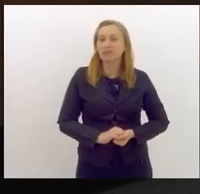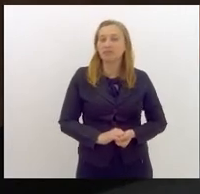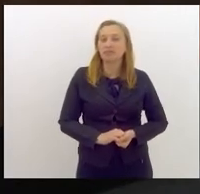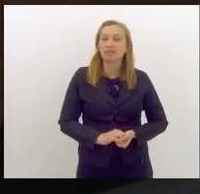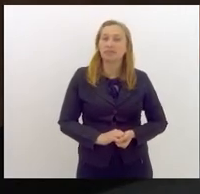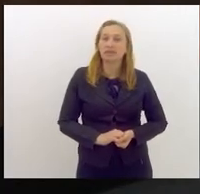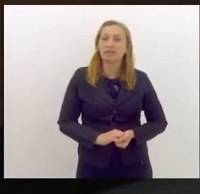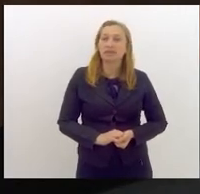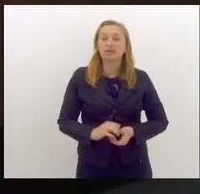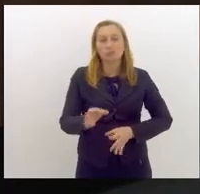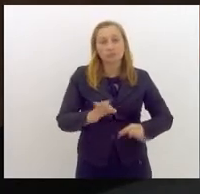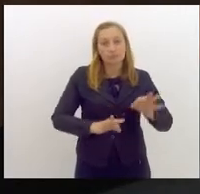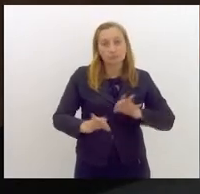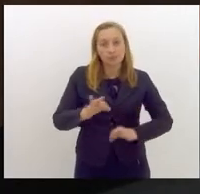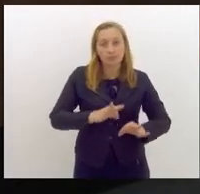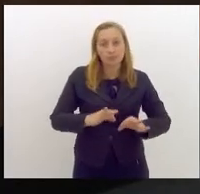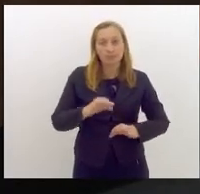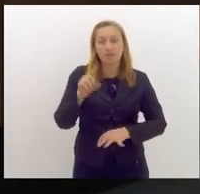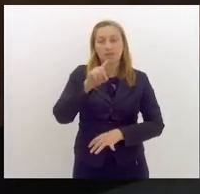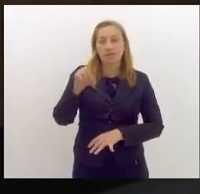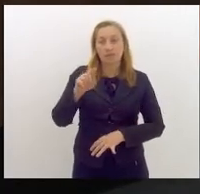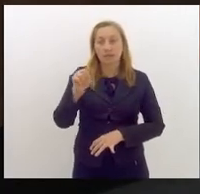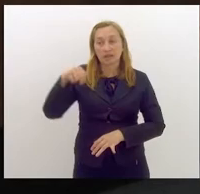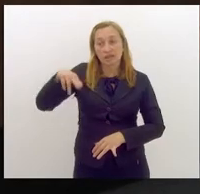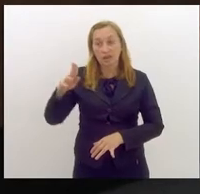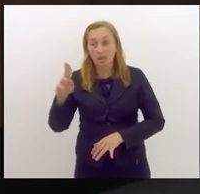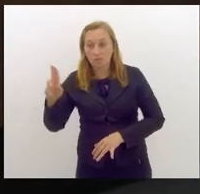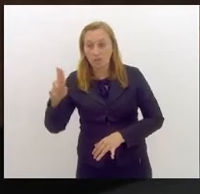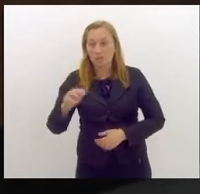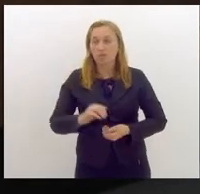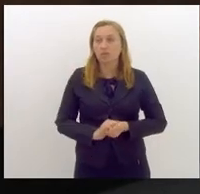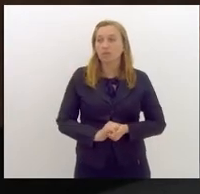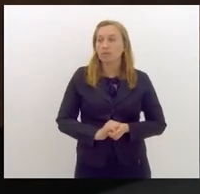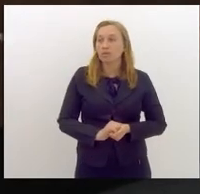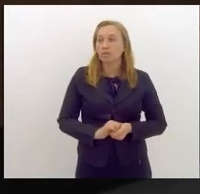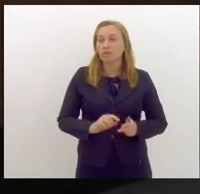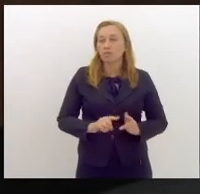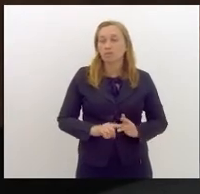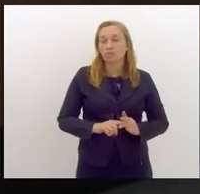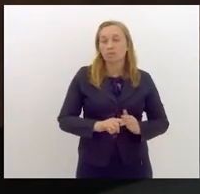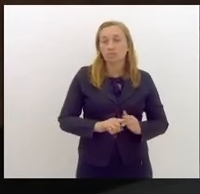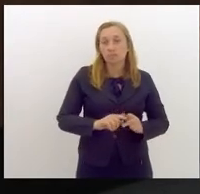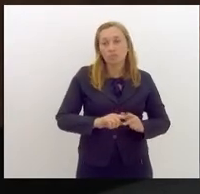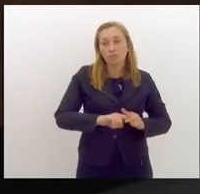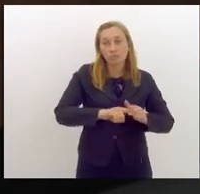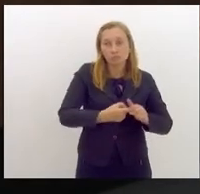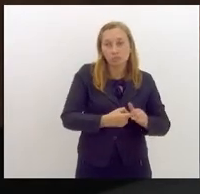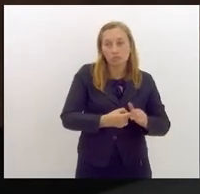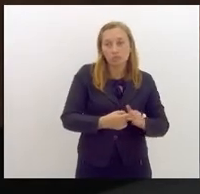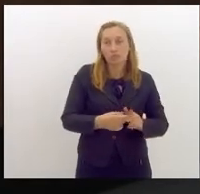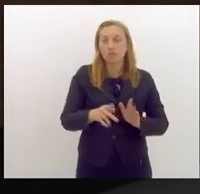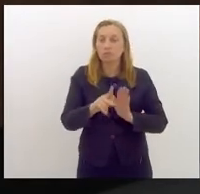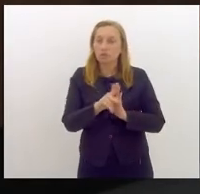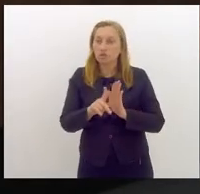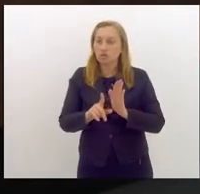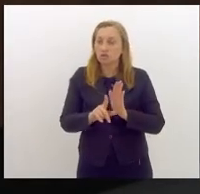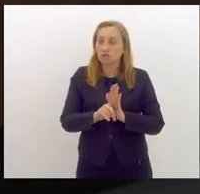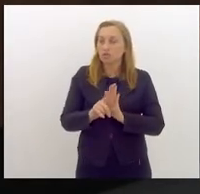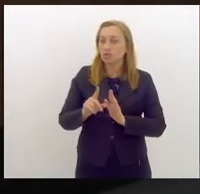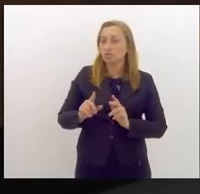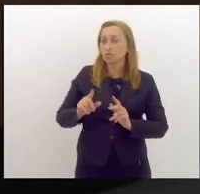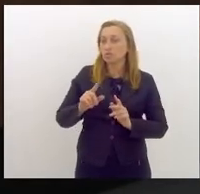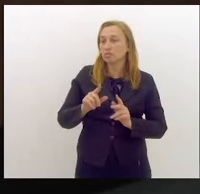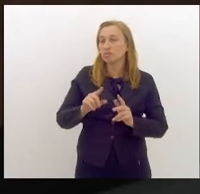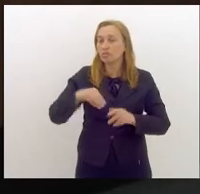o projeto do Zaqueu tá modificando o projeto do Max que